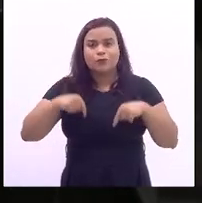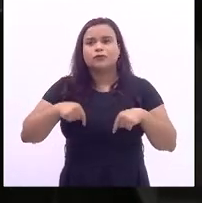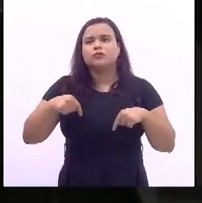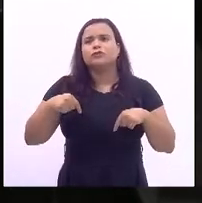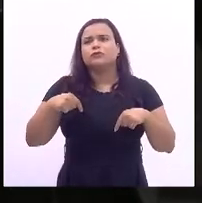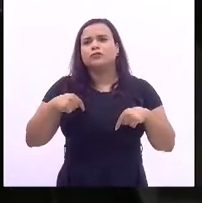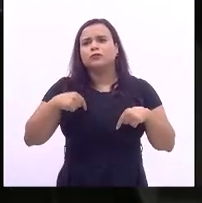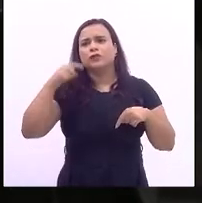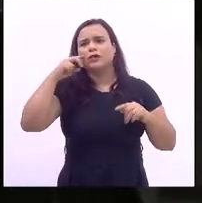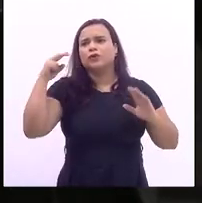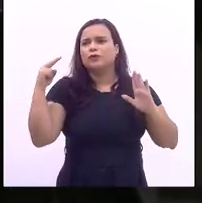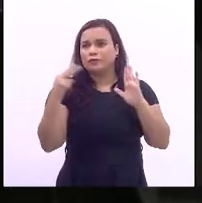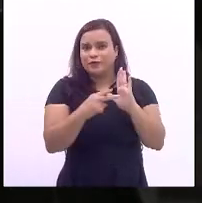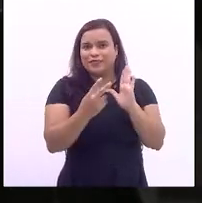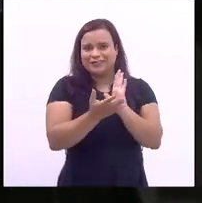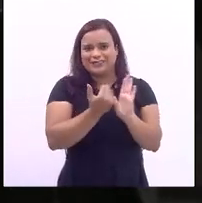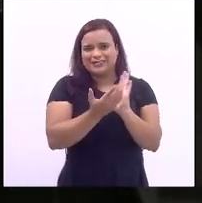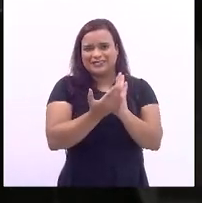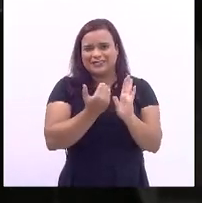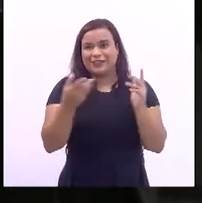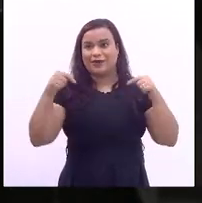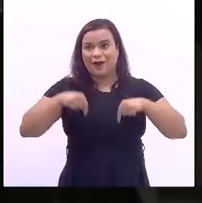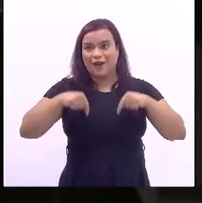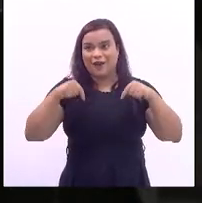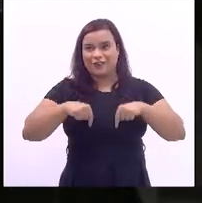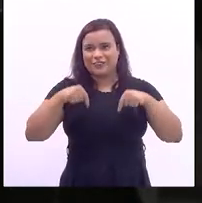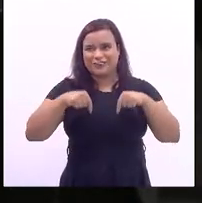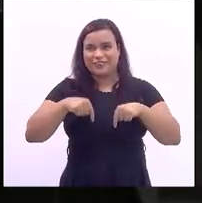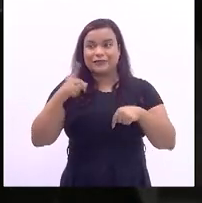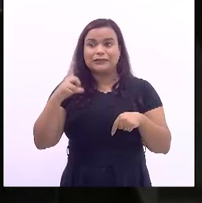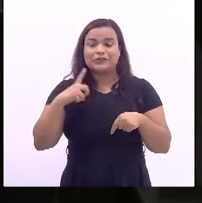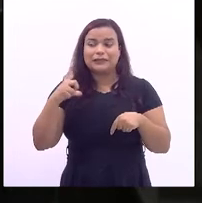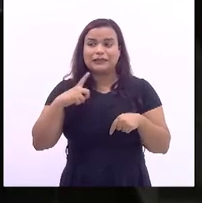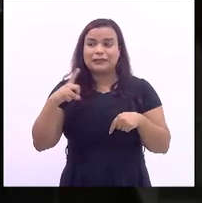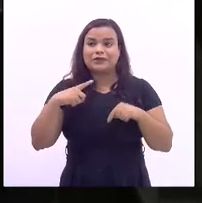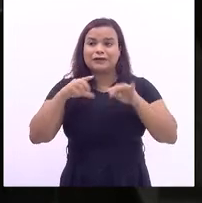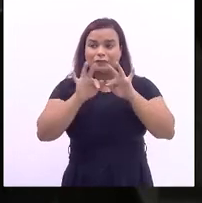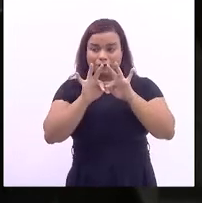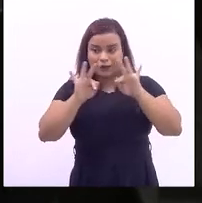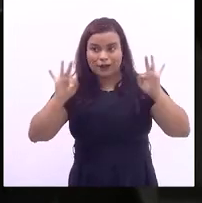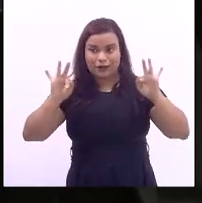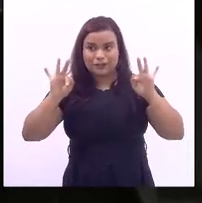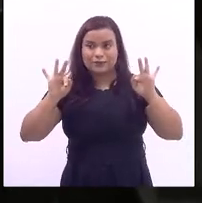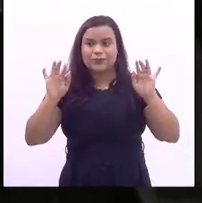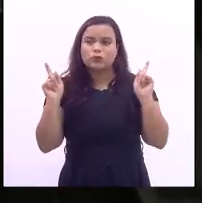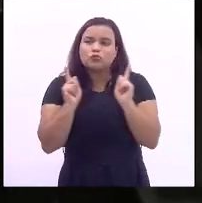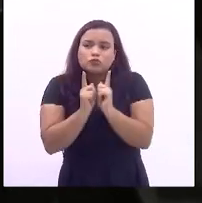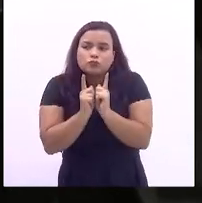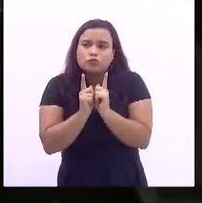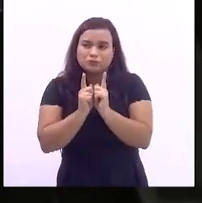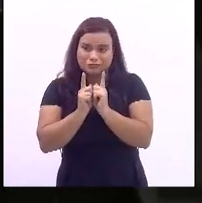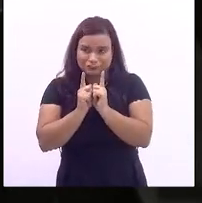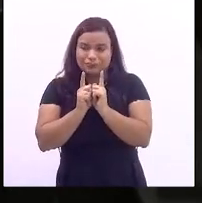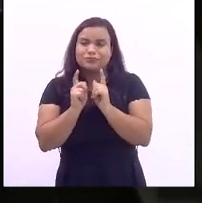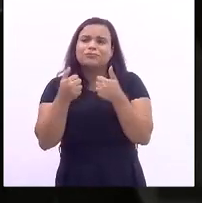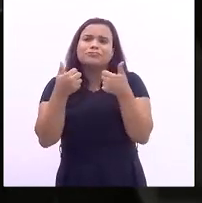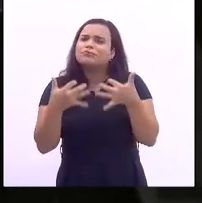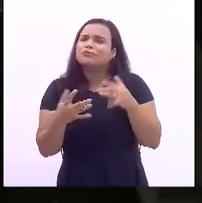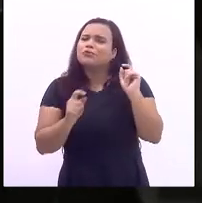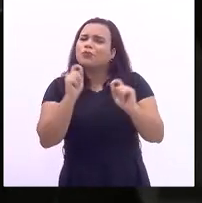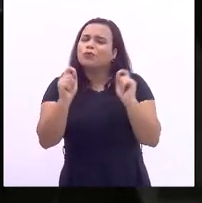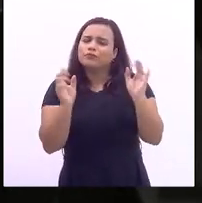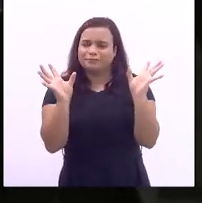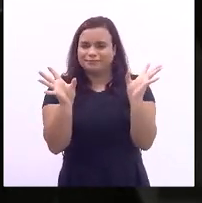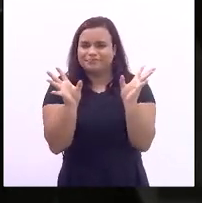não periódico uma uma frase curtinha que dizia